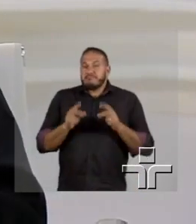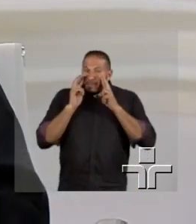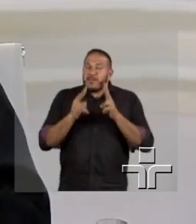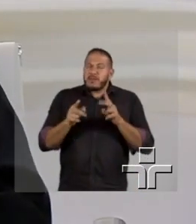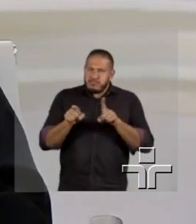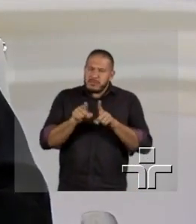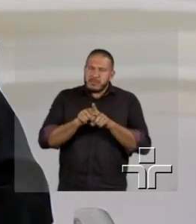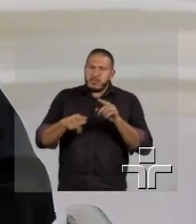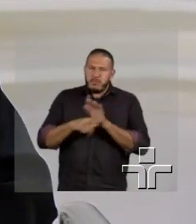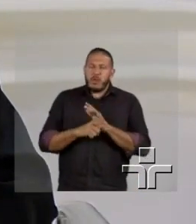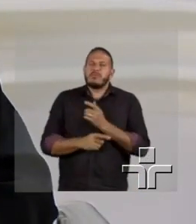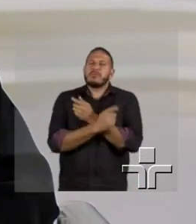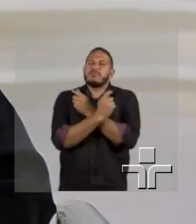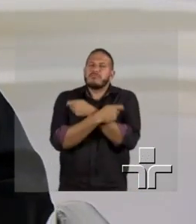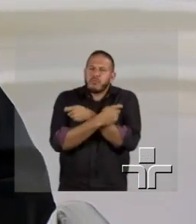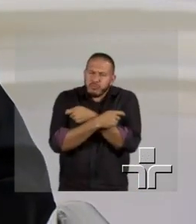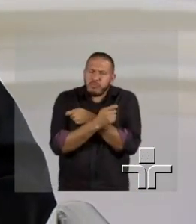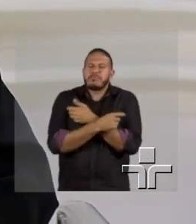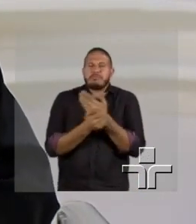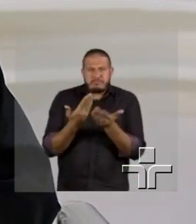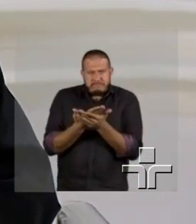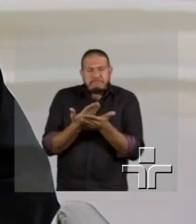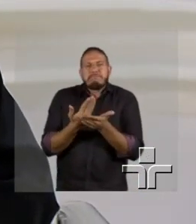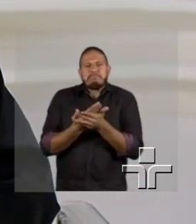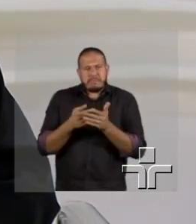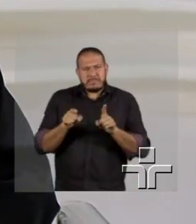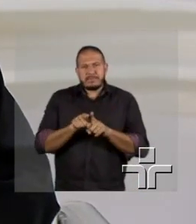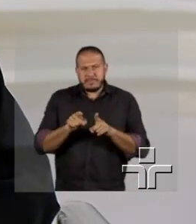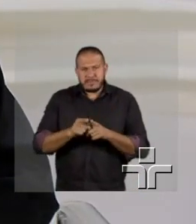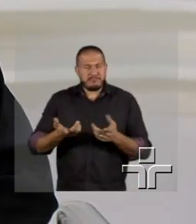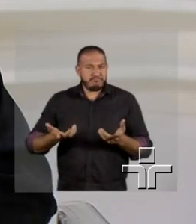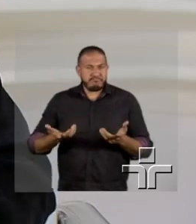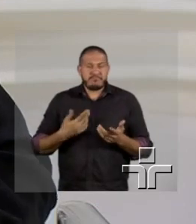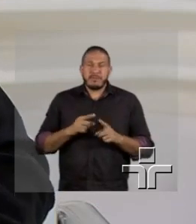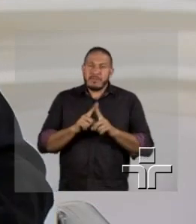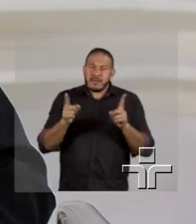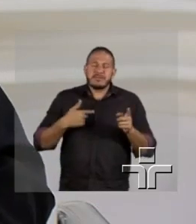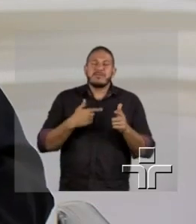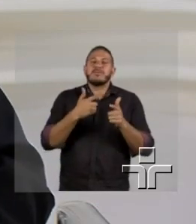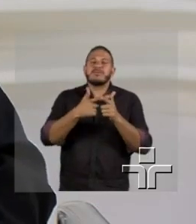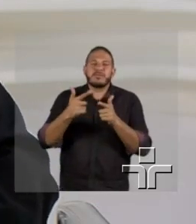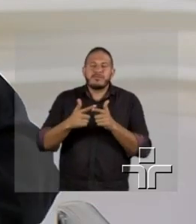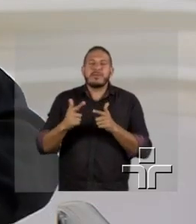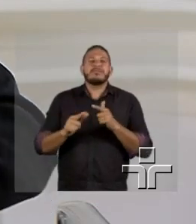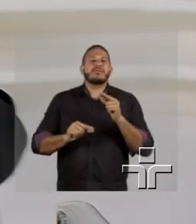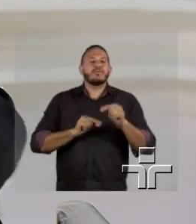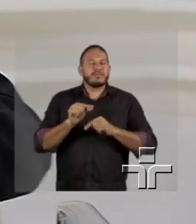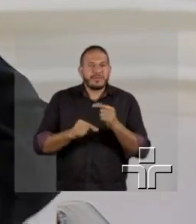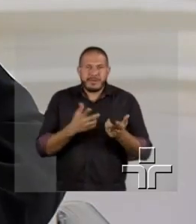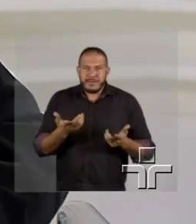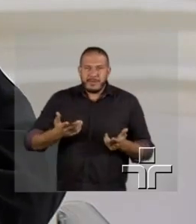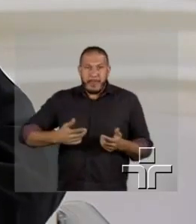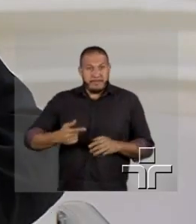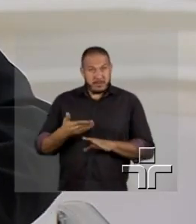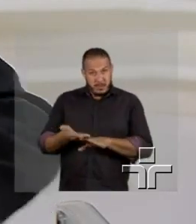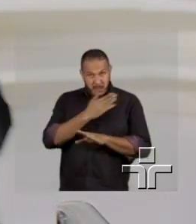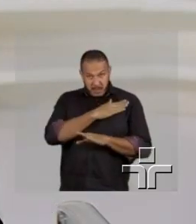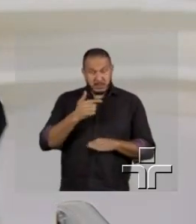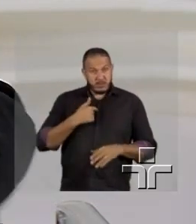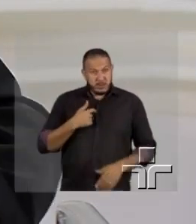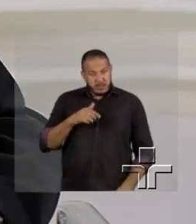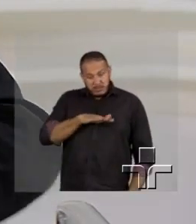8,5% para o de baixo e o de cima vai para 22%, eu acho, quem está no teto, né? Eu